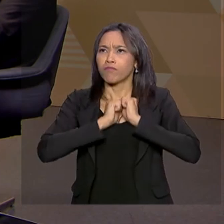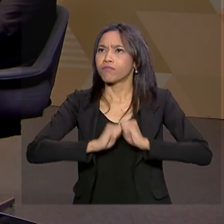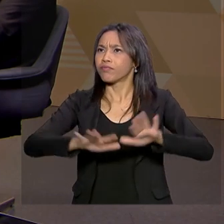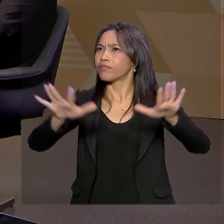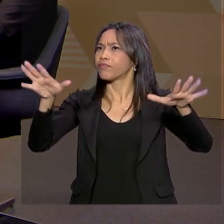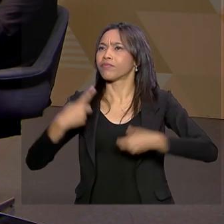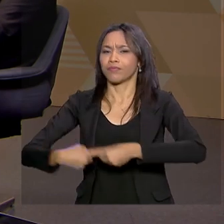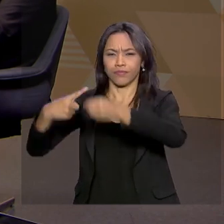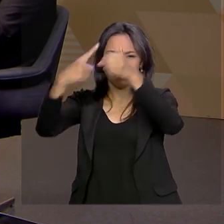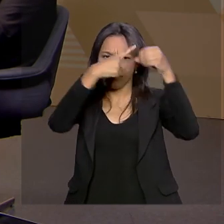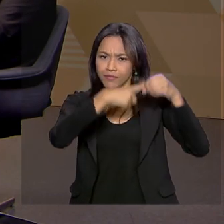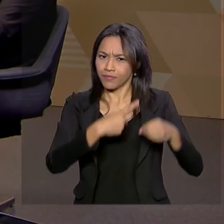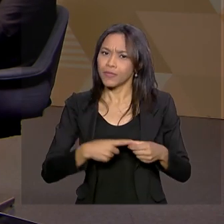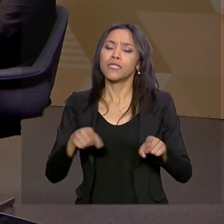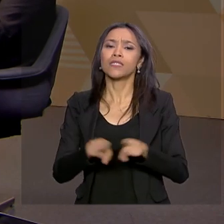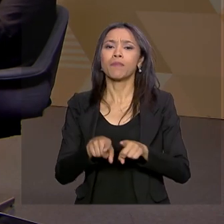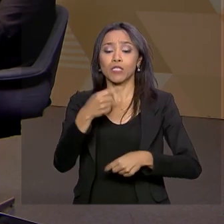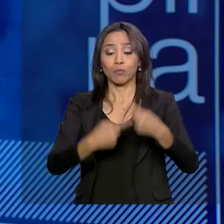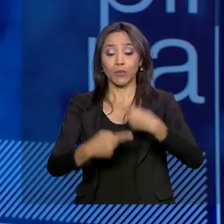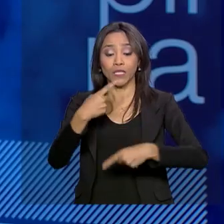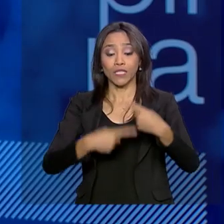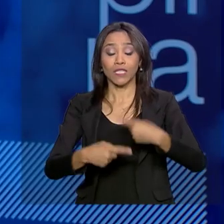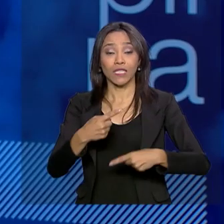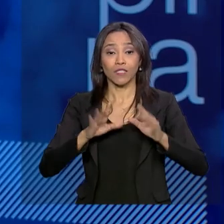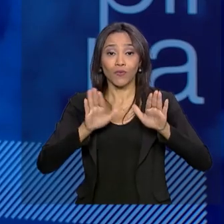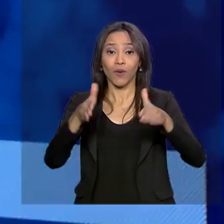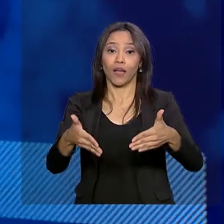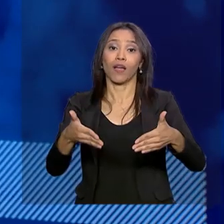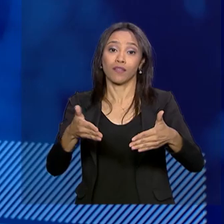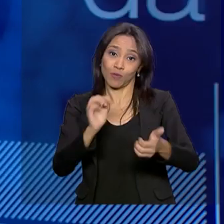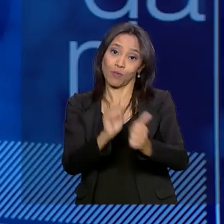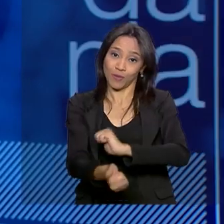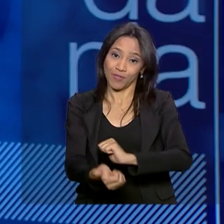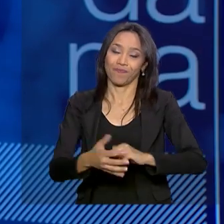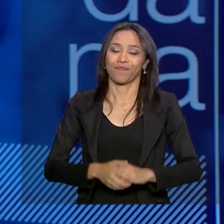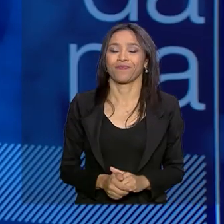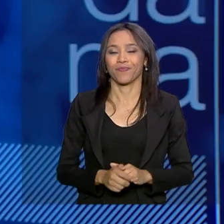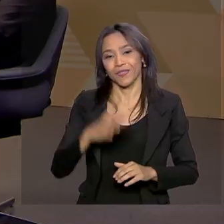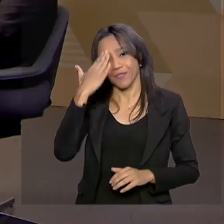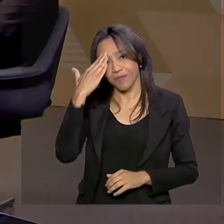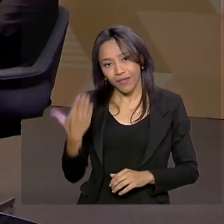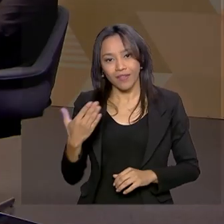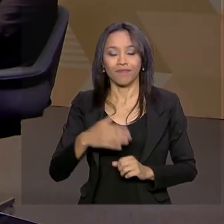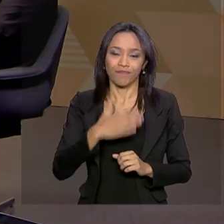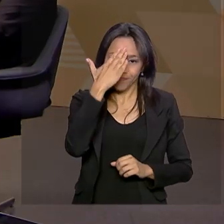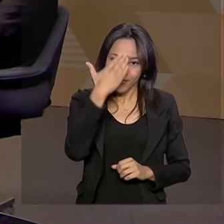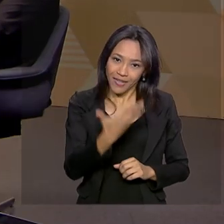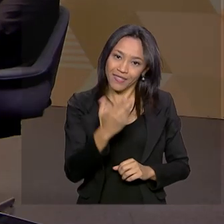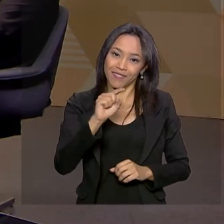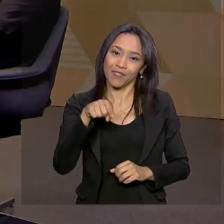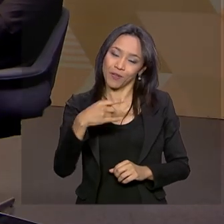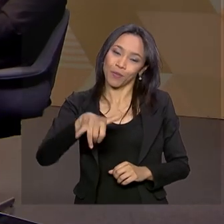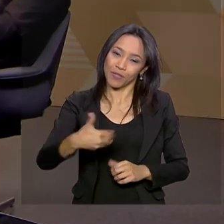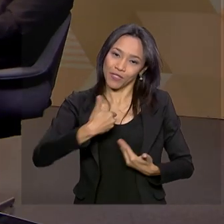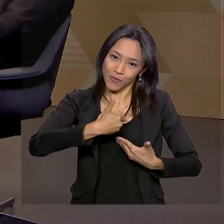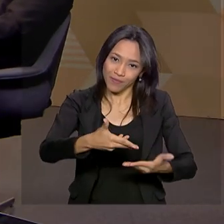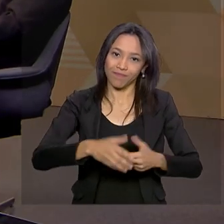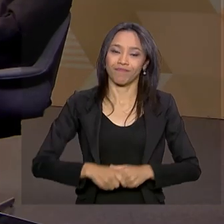a democratização das políticas públicas na área de esporte. Muito obrigado, secretário. Obrigado. Até a próxima